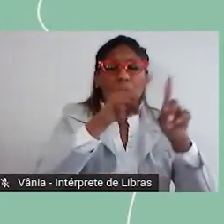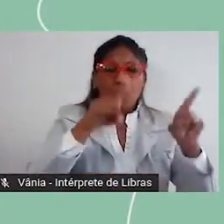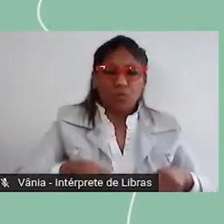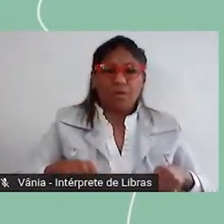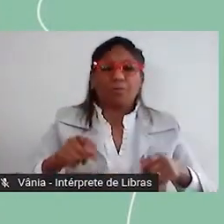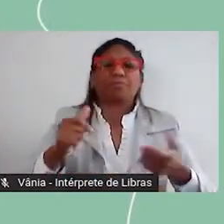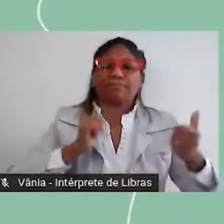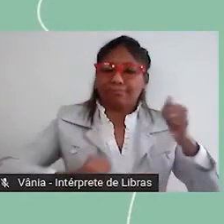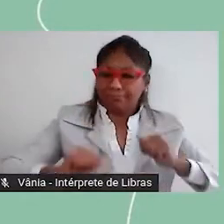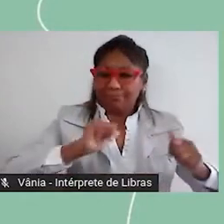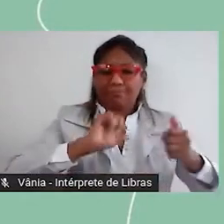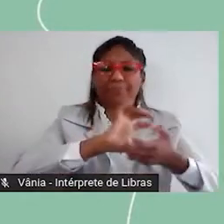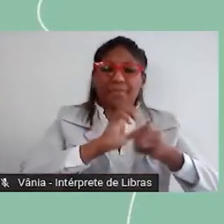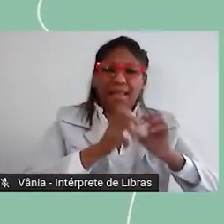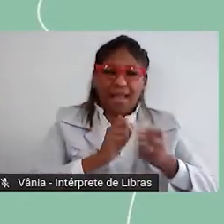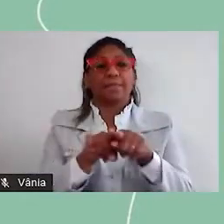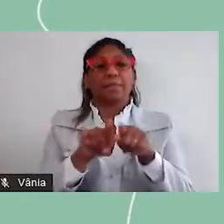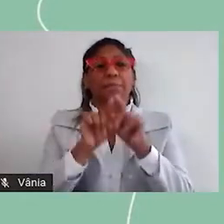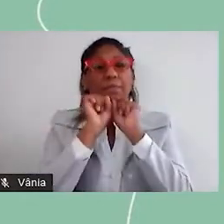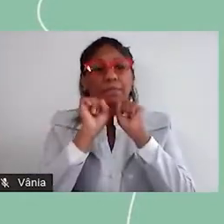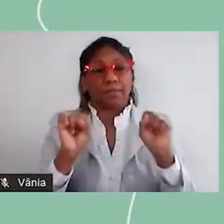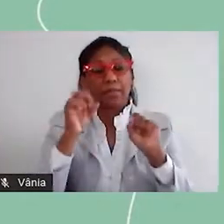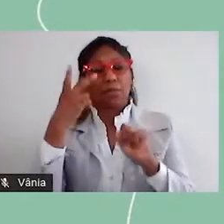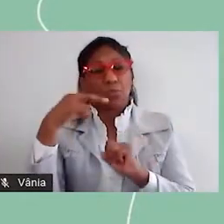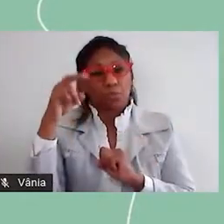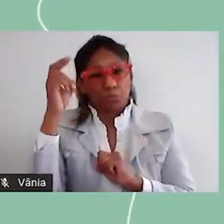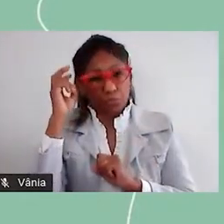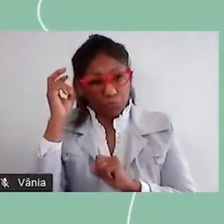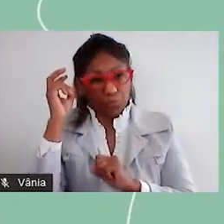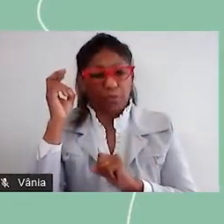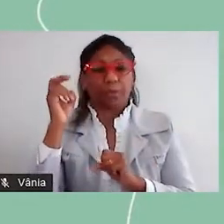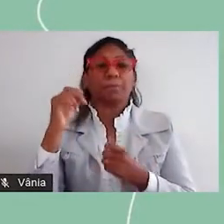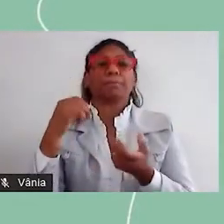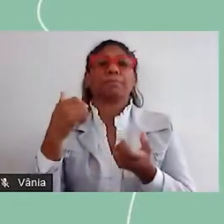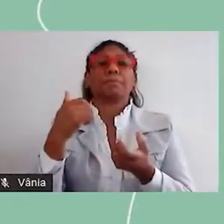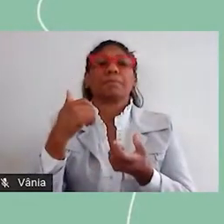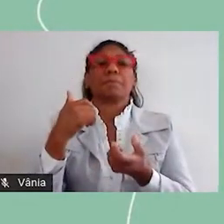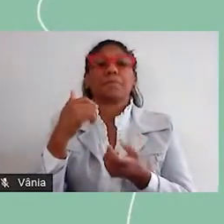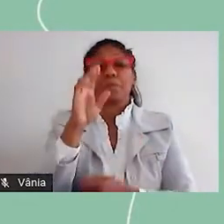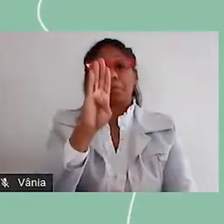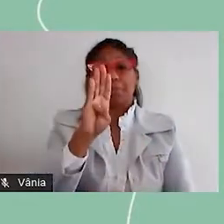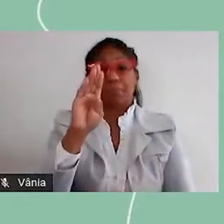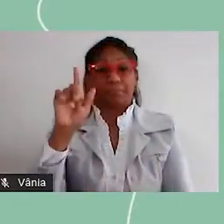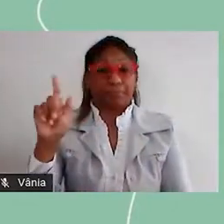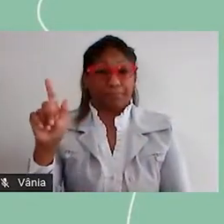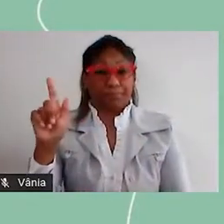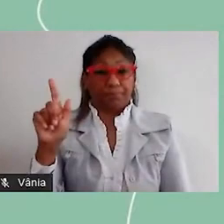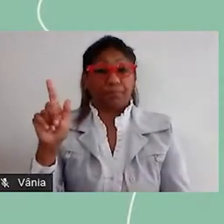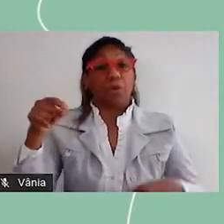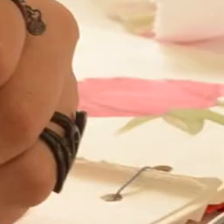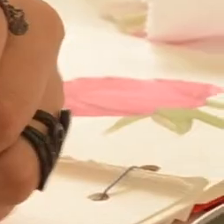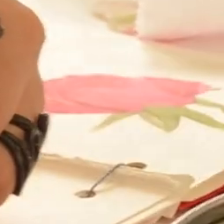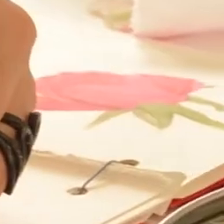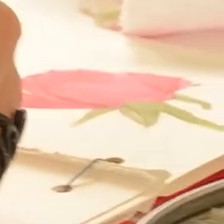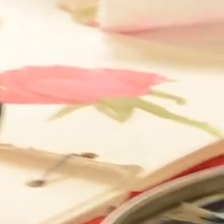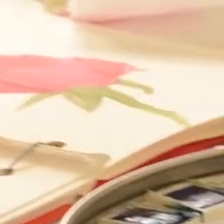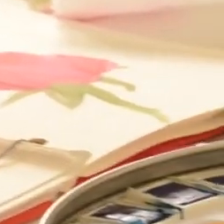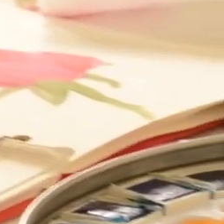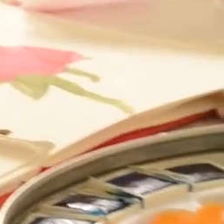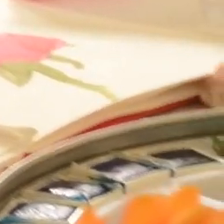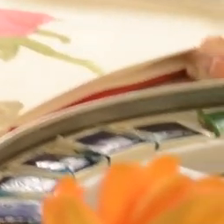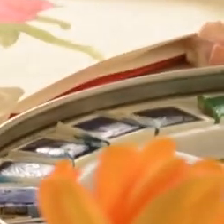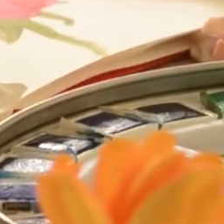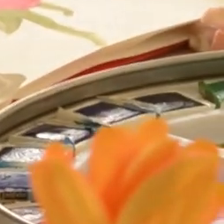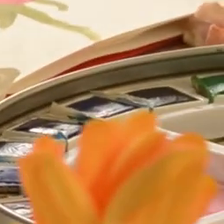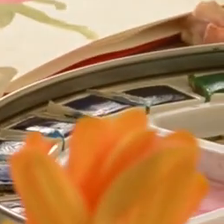efetivamente acontecer no nosso estado. Os editais foram elaborados pelo estado para contemplar as mais diversas áreas do